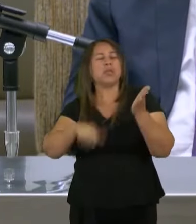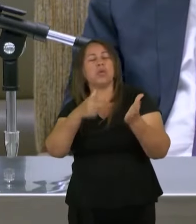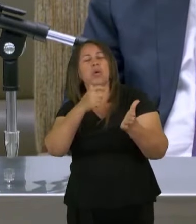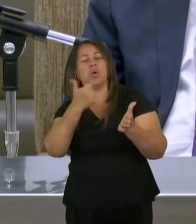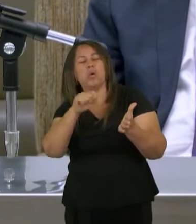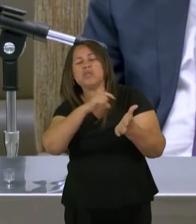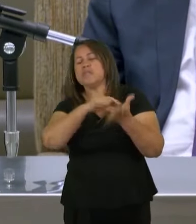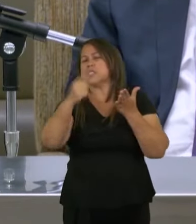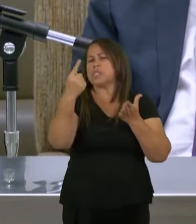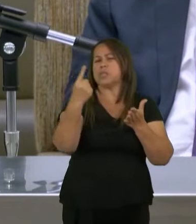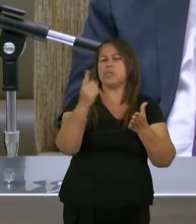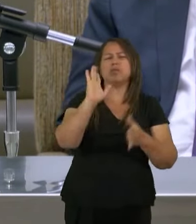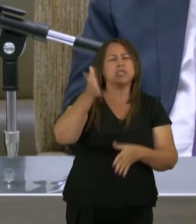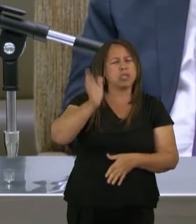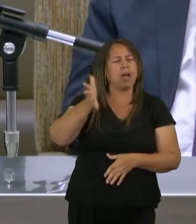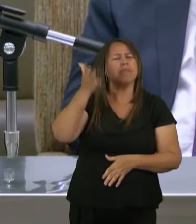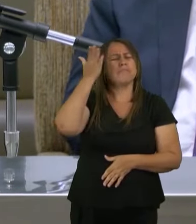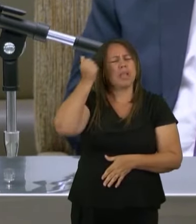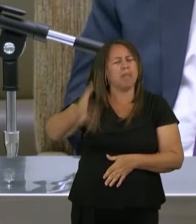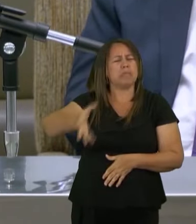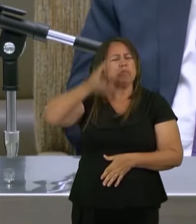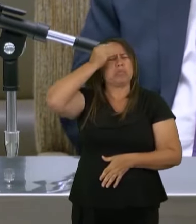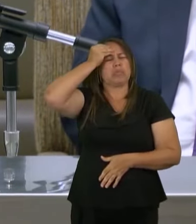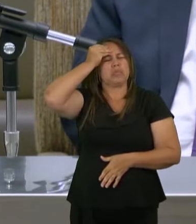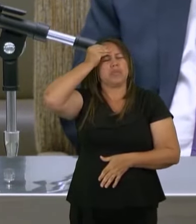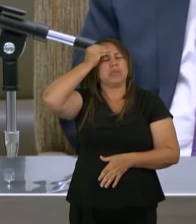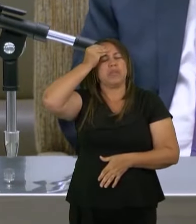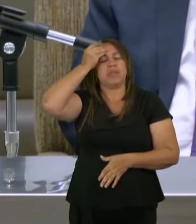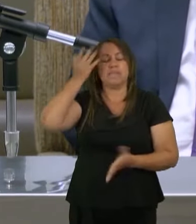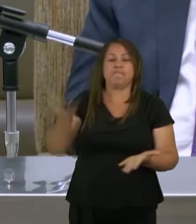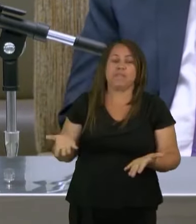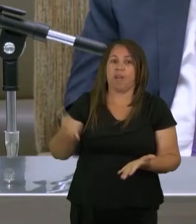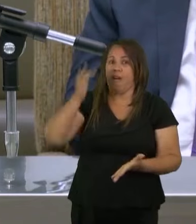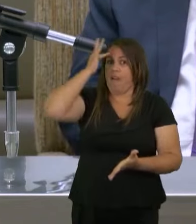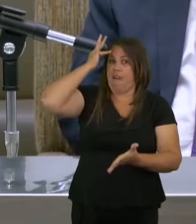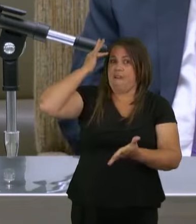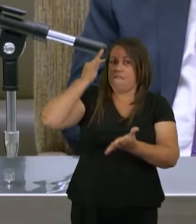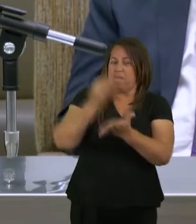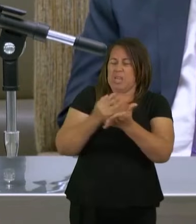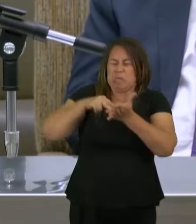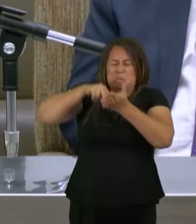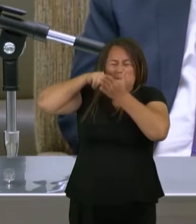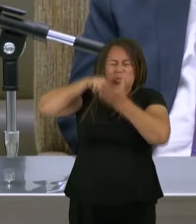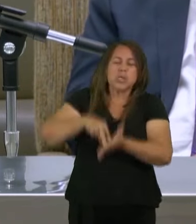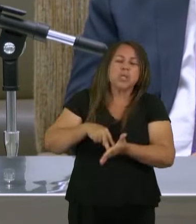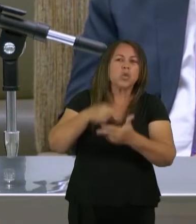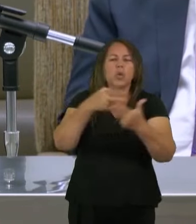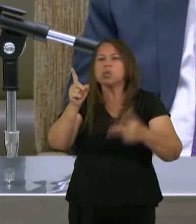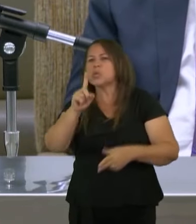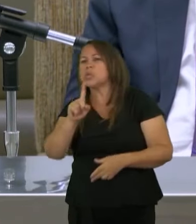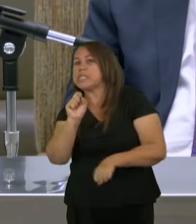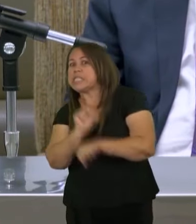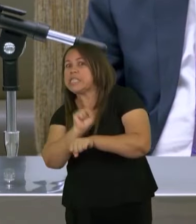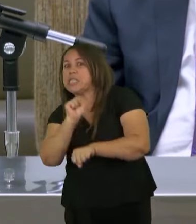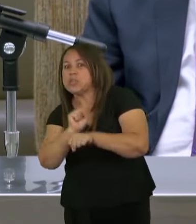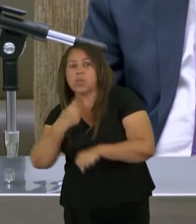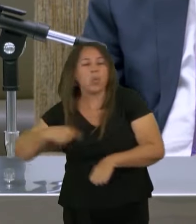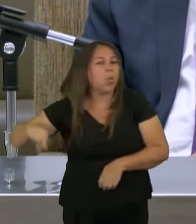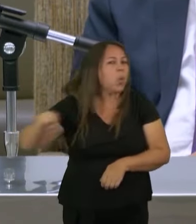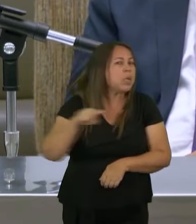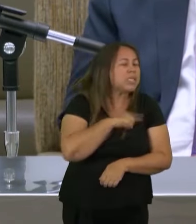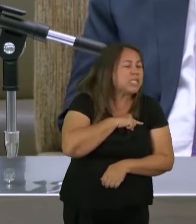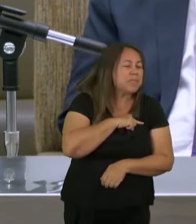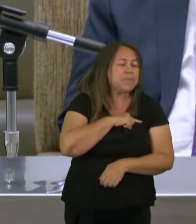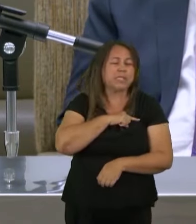diz, todos sabemos de memória: ora, a fé é o firme fundamento das coisas que se esperam e